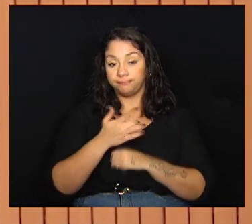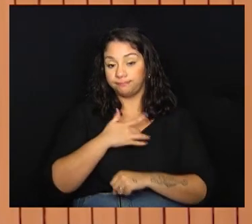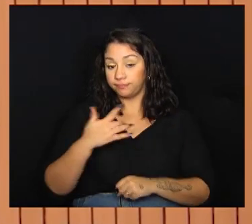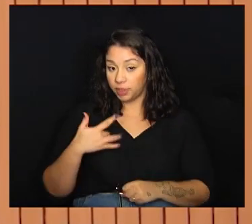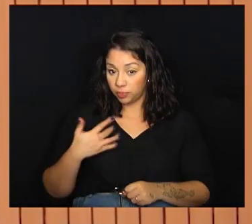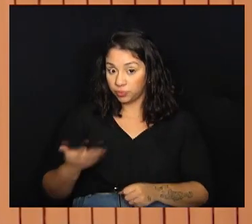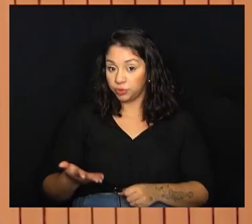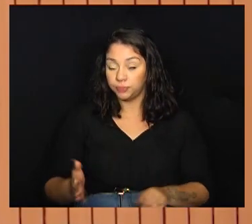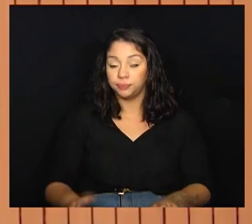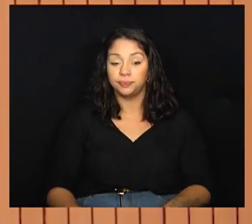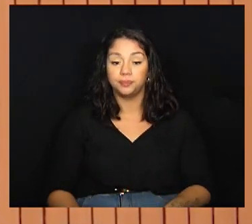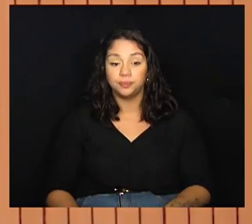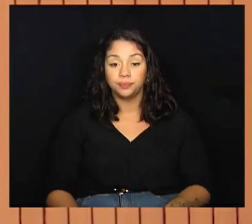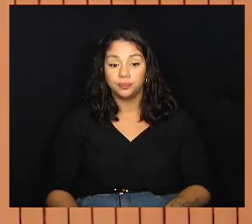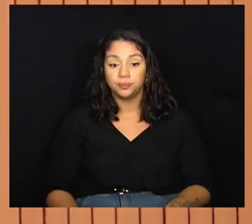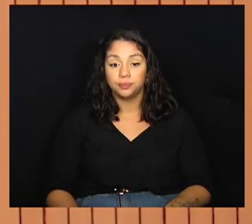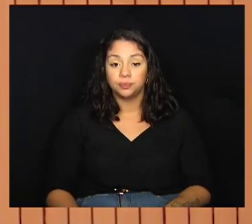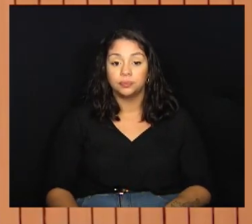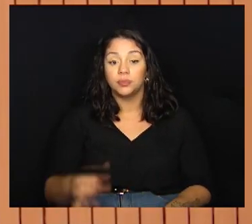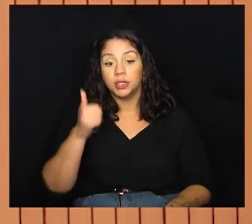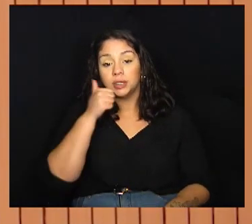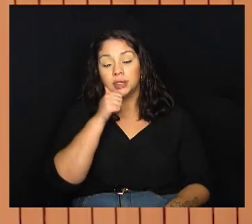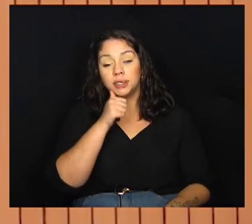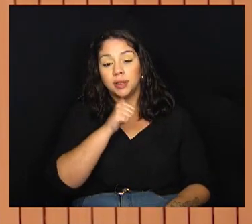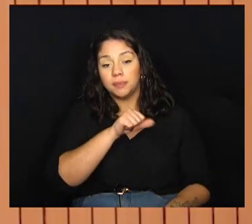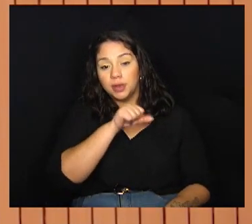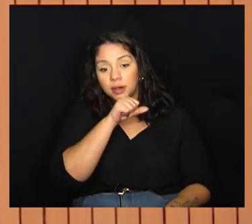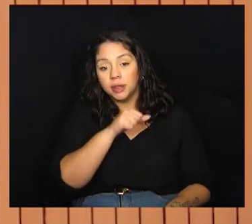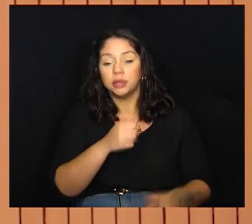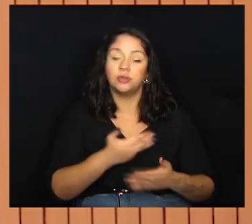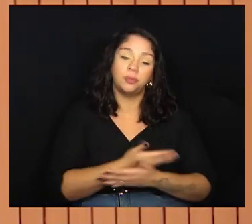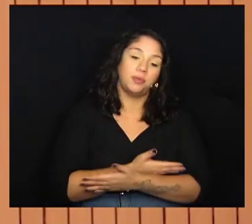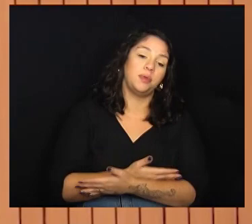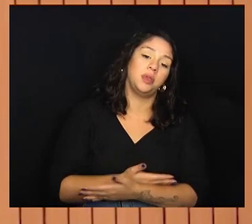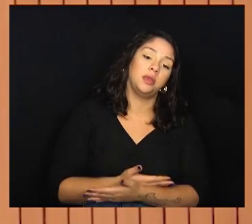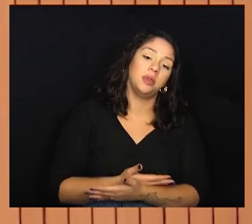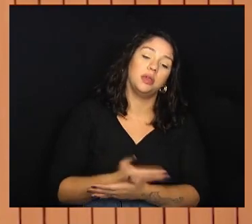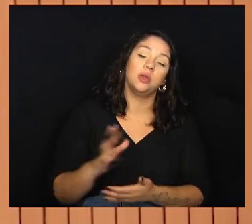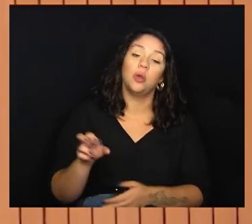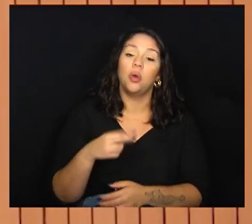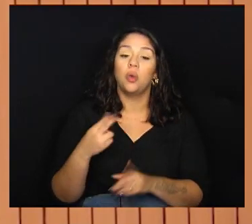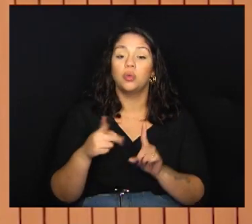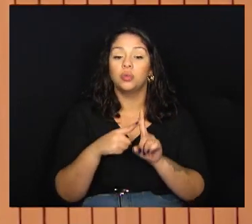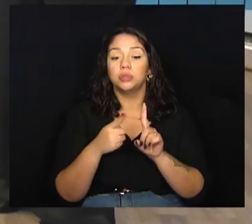saúde, né? Da mãe, do bebê ou da gestante.